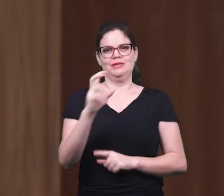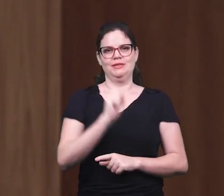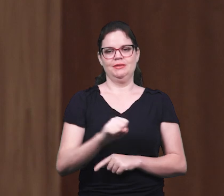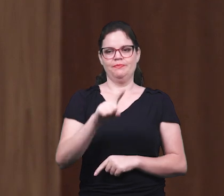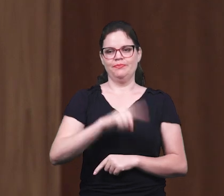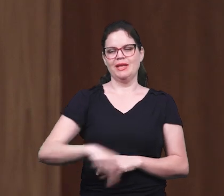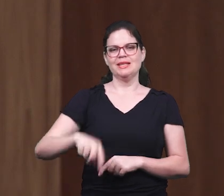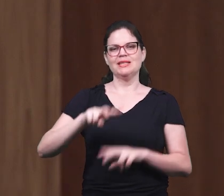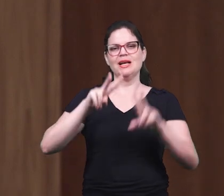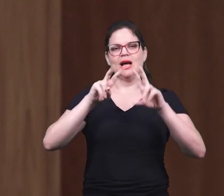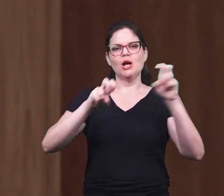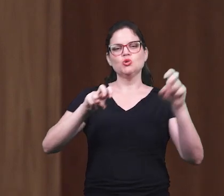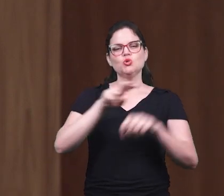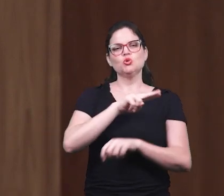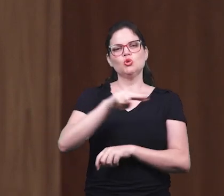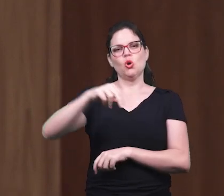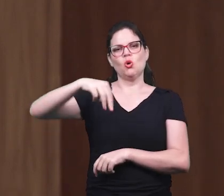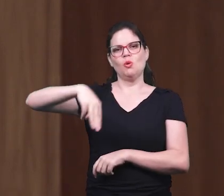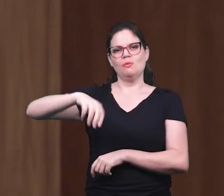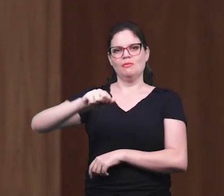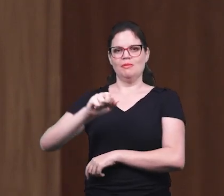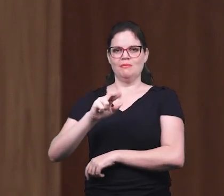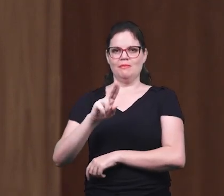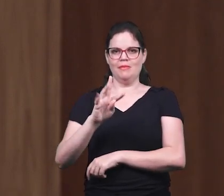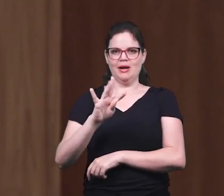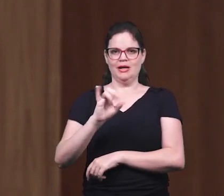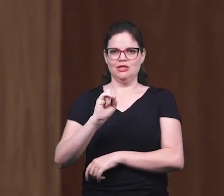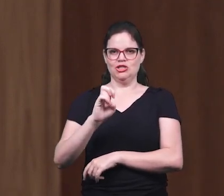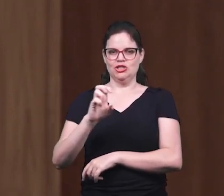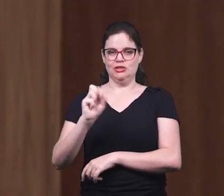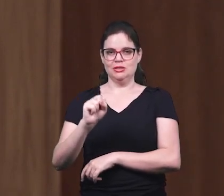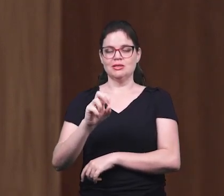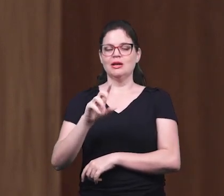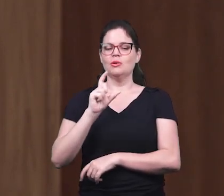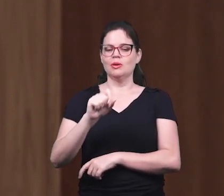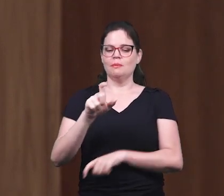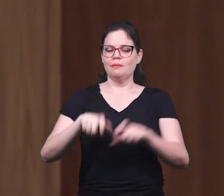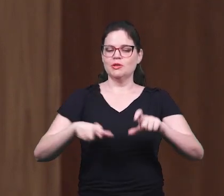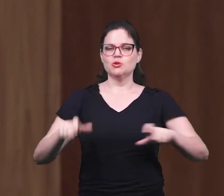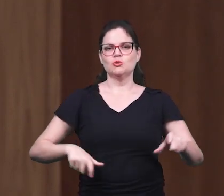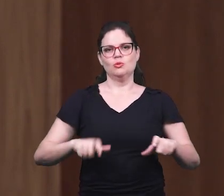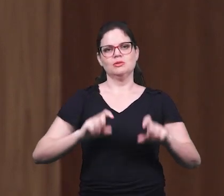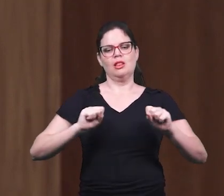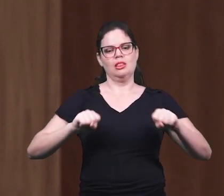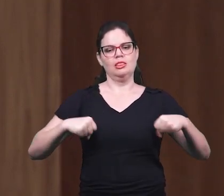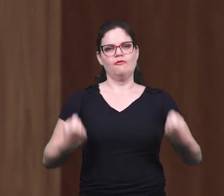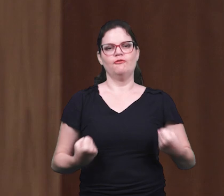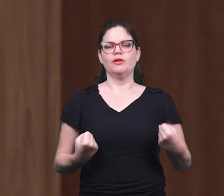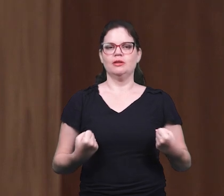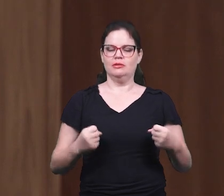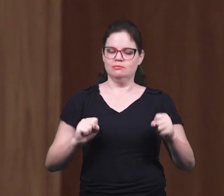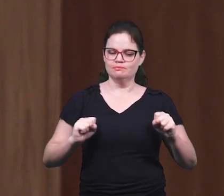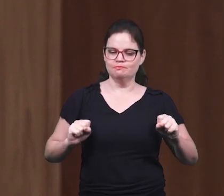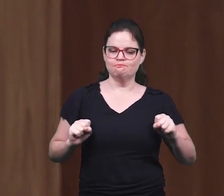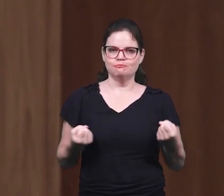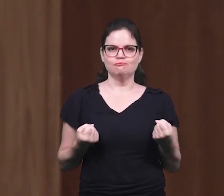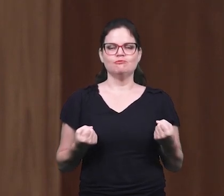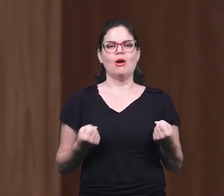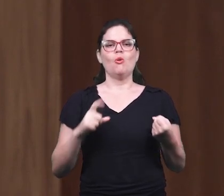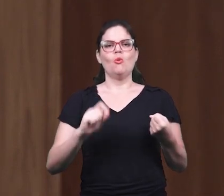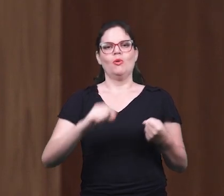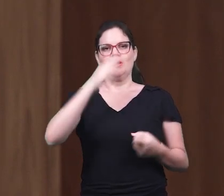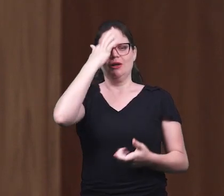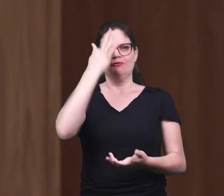que foram os precursores da reforma protestante, aqueles que defenderam a fé, nós nos lembramos desse texto